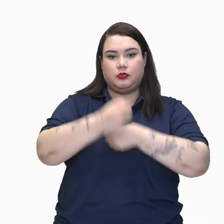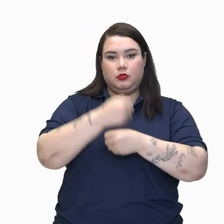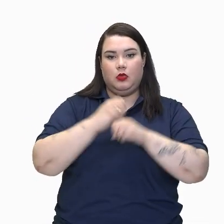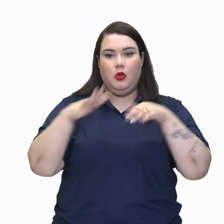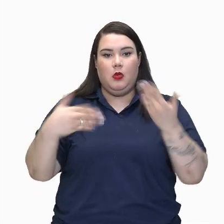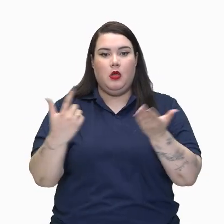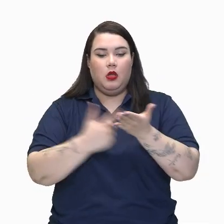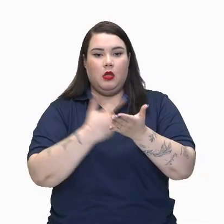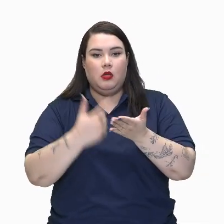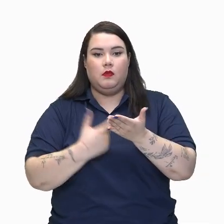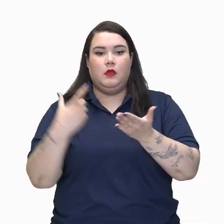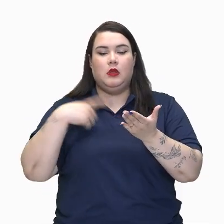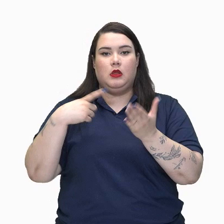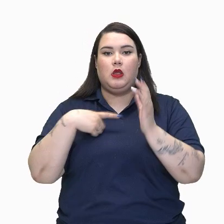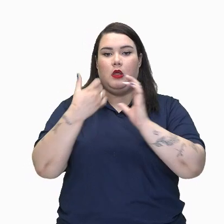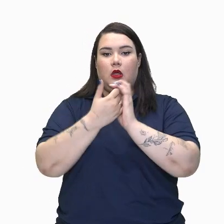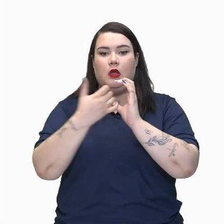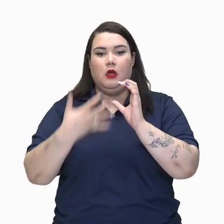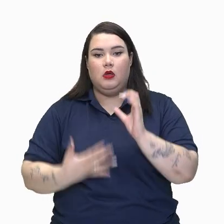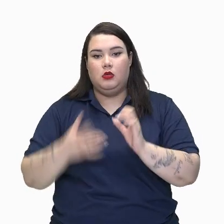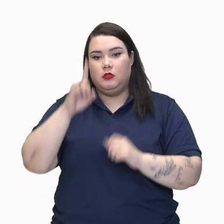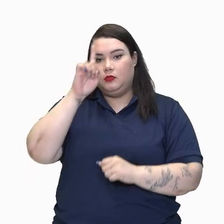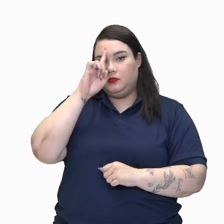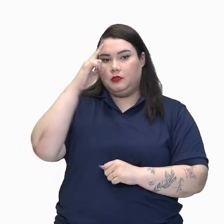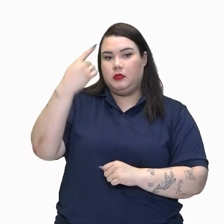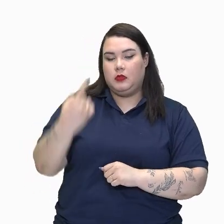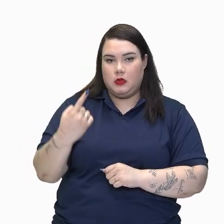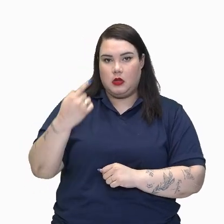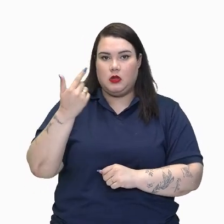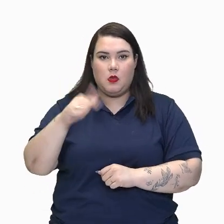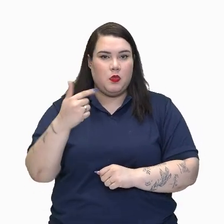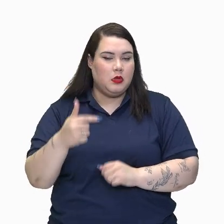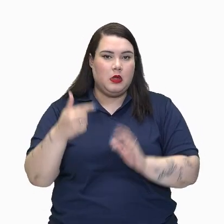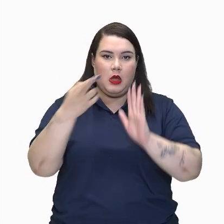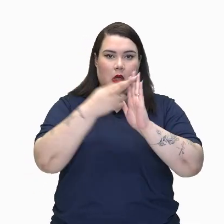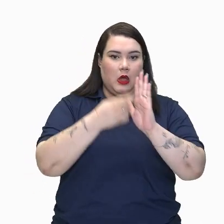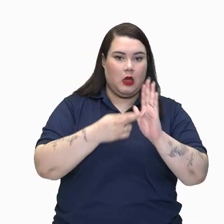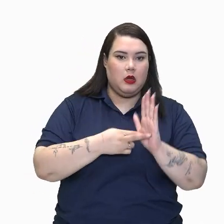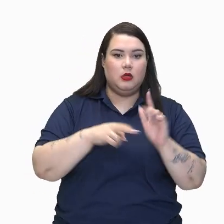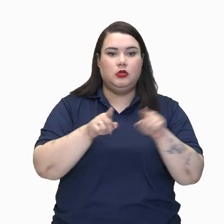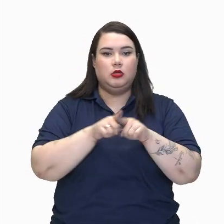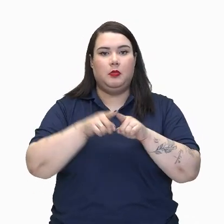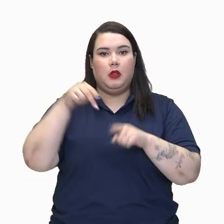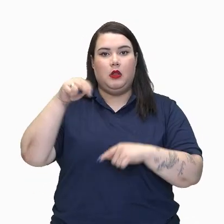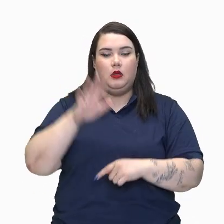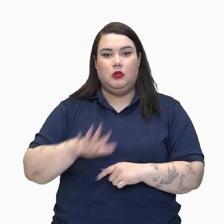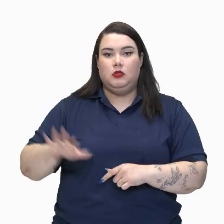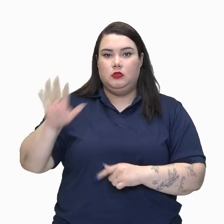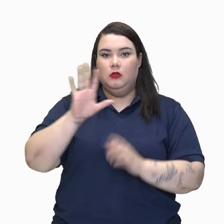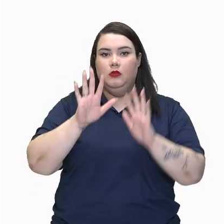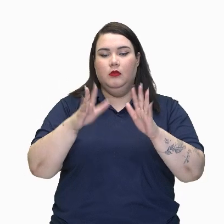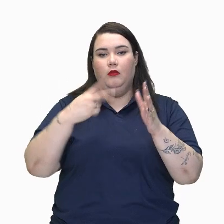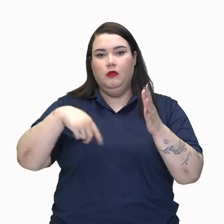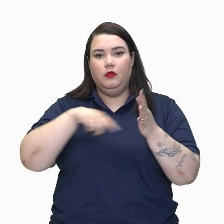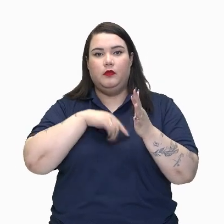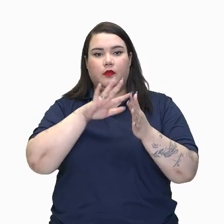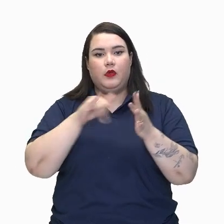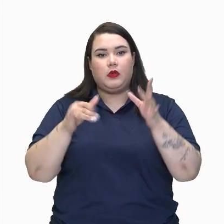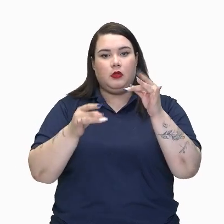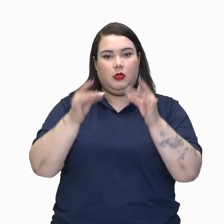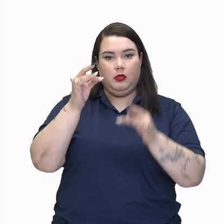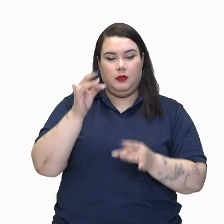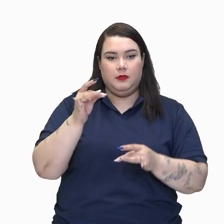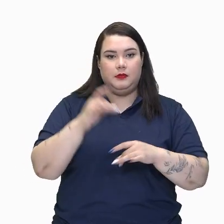são caracterizadas pelo seu caráter inovador, antiacadêmico e nacionalista. A gente vai entender o que significa cada um desses